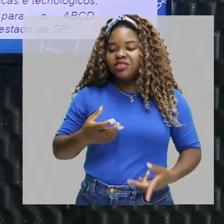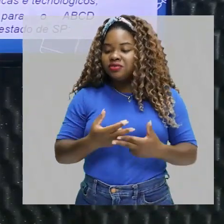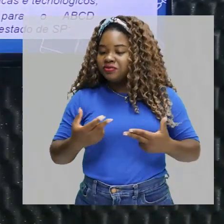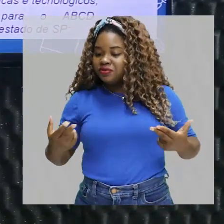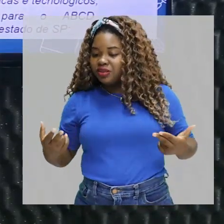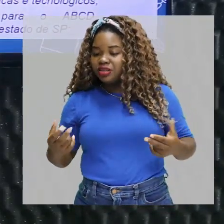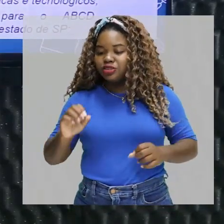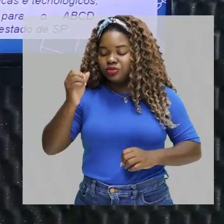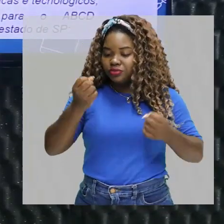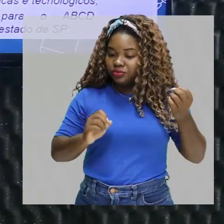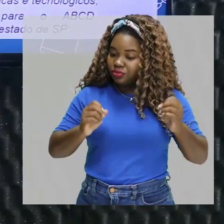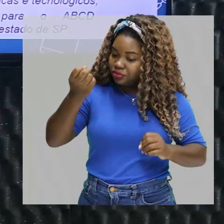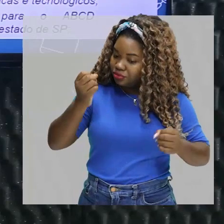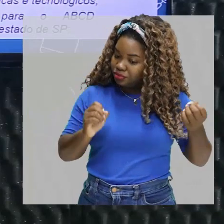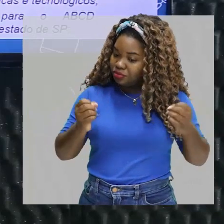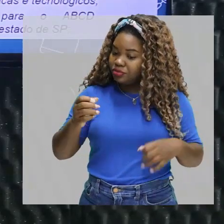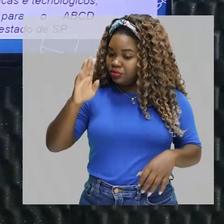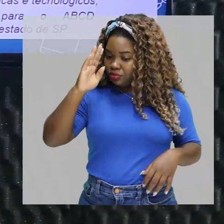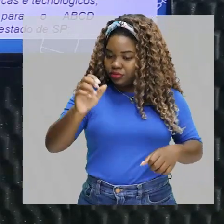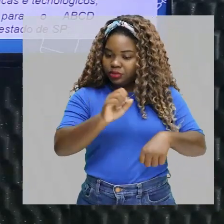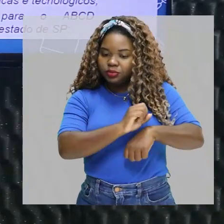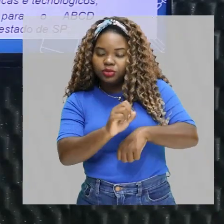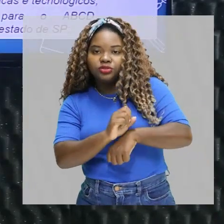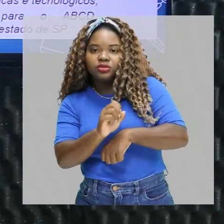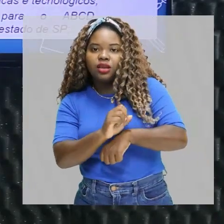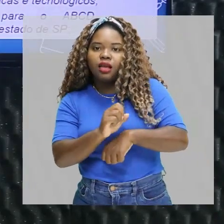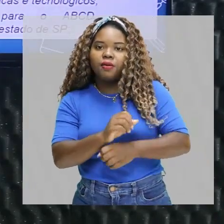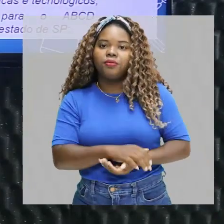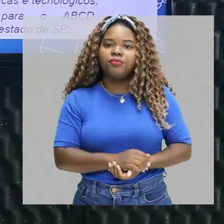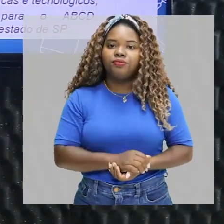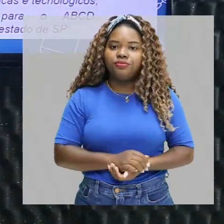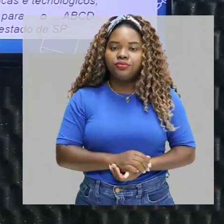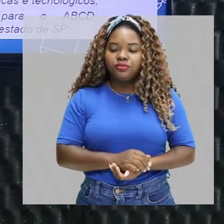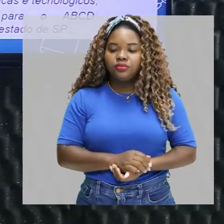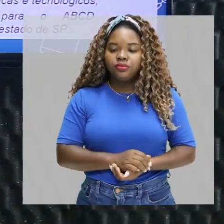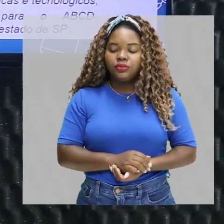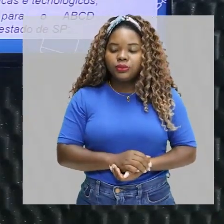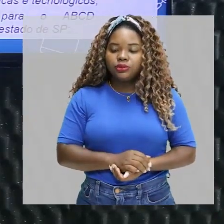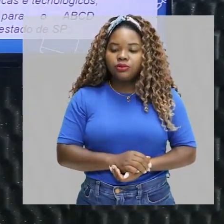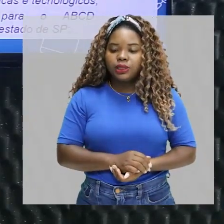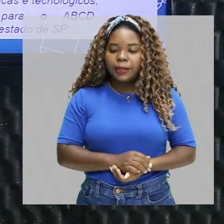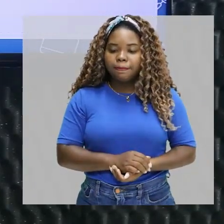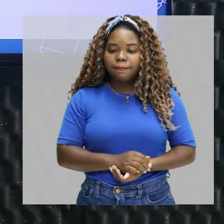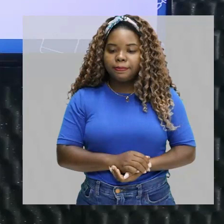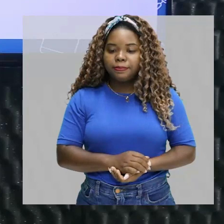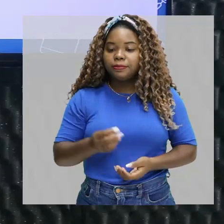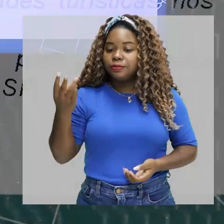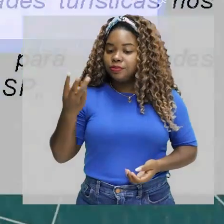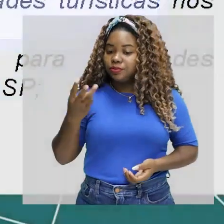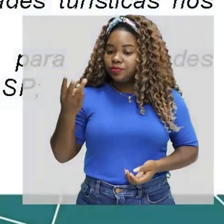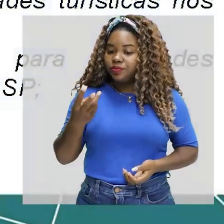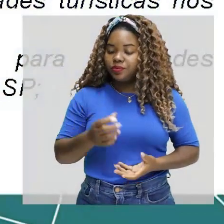concentração de indústrias principalmente automobilísticas Tá certo vão se concentrar ali no Estado de São Paulo bacana